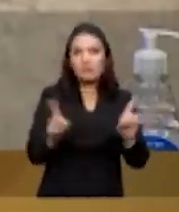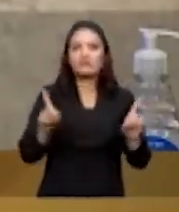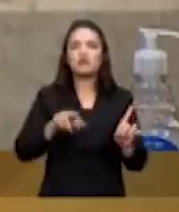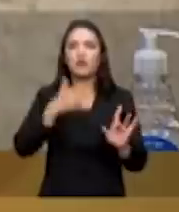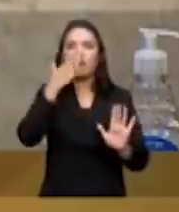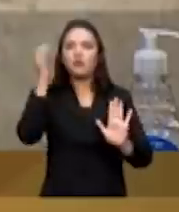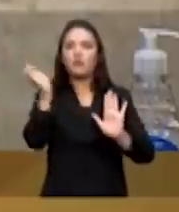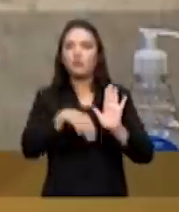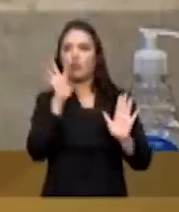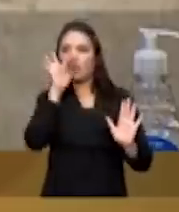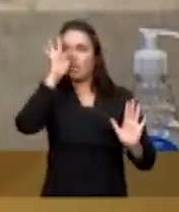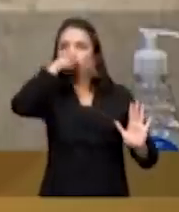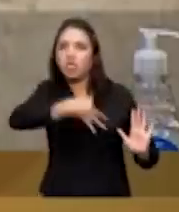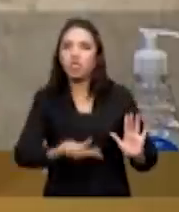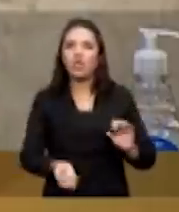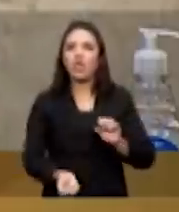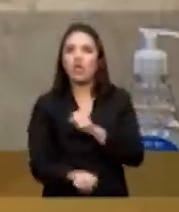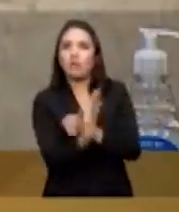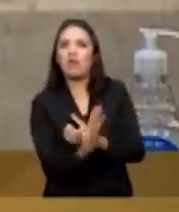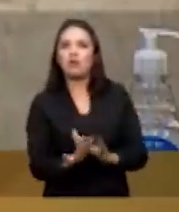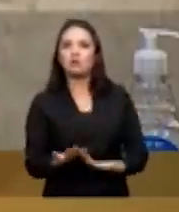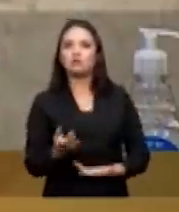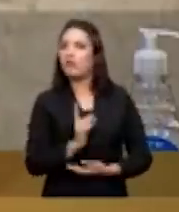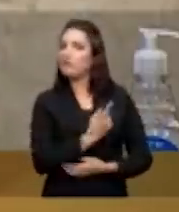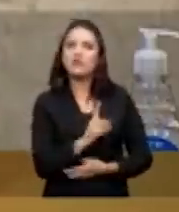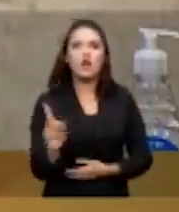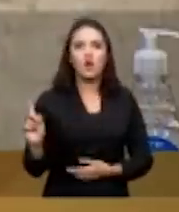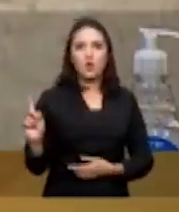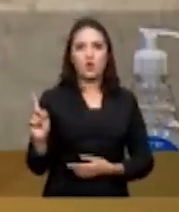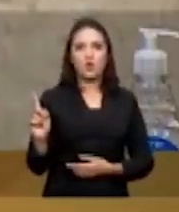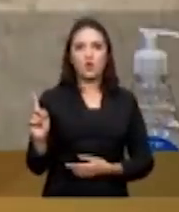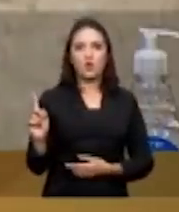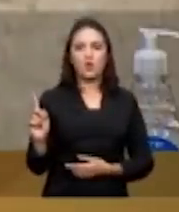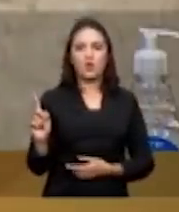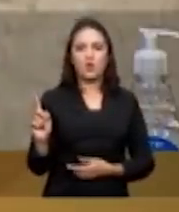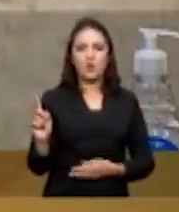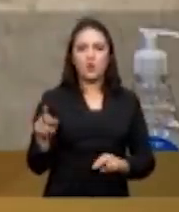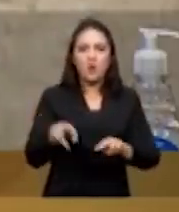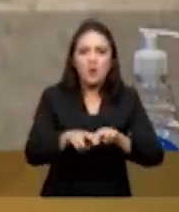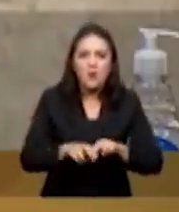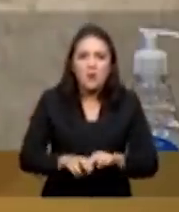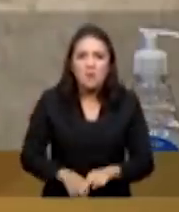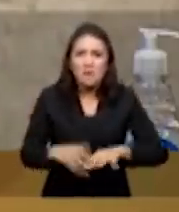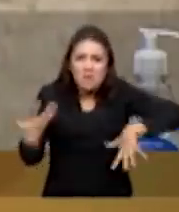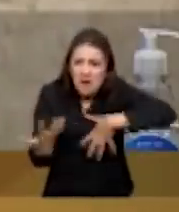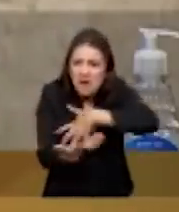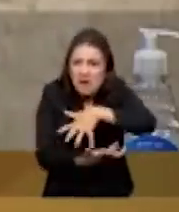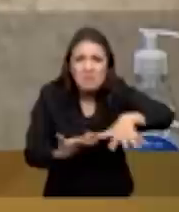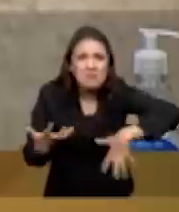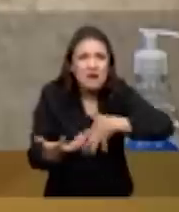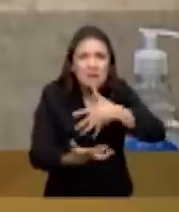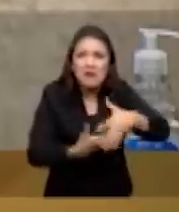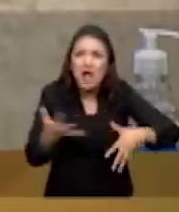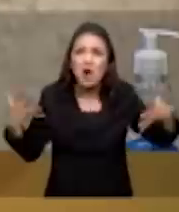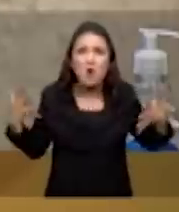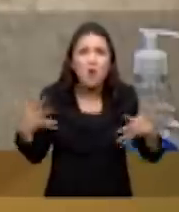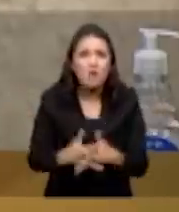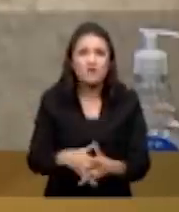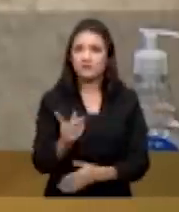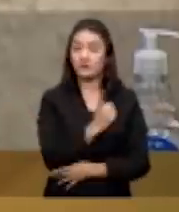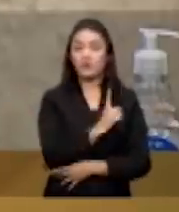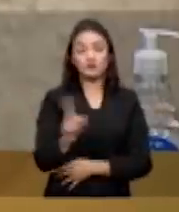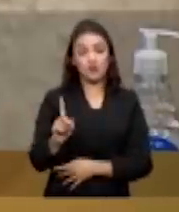desobediência, não através da desordem, não através do caos provocado, mas, de